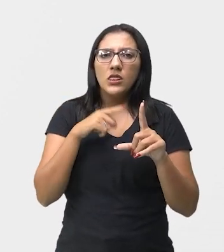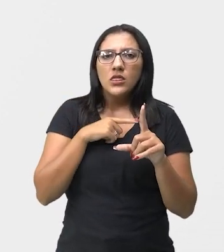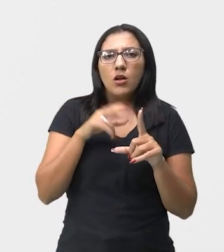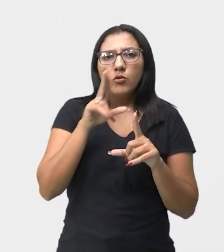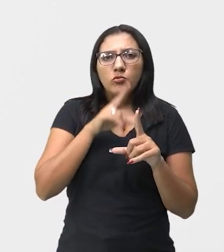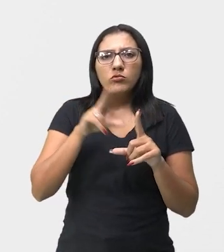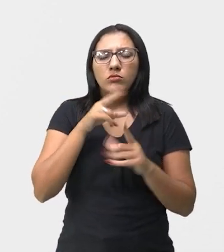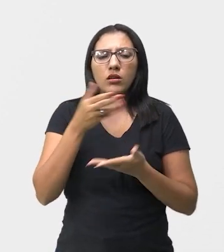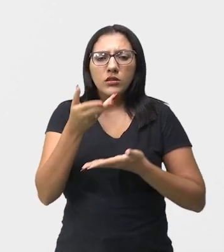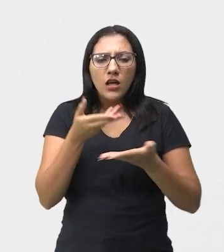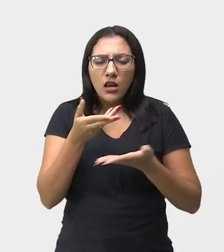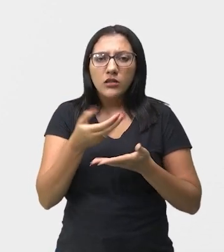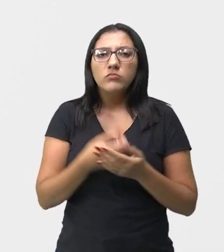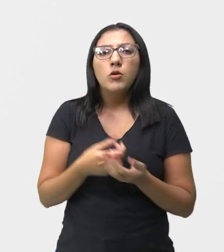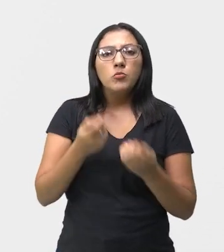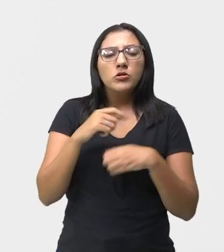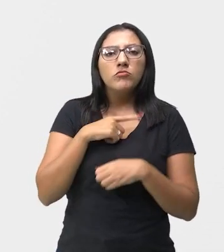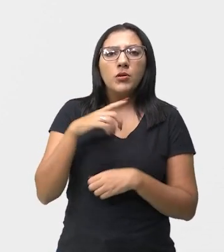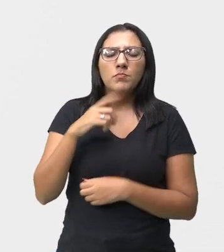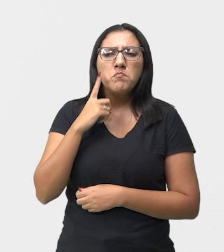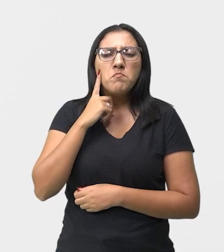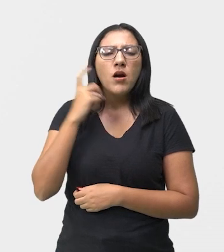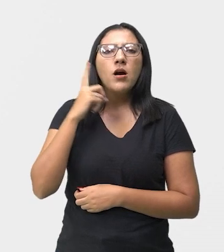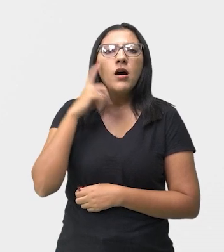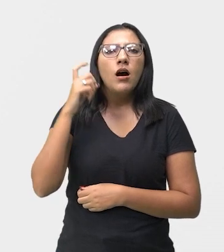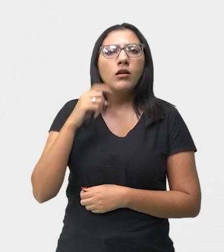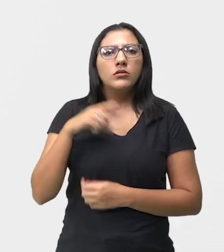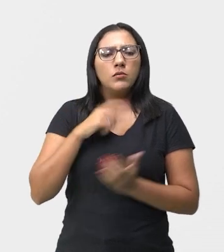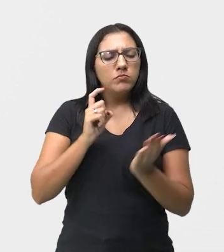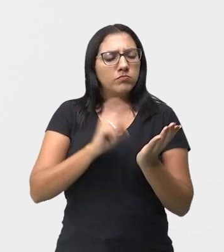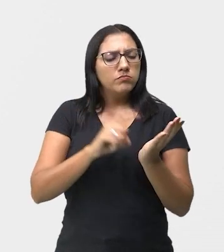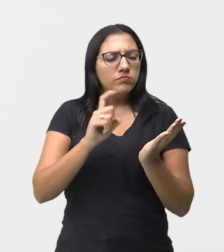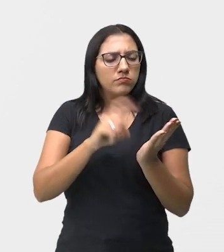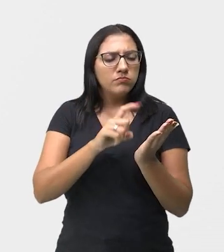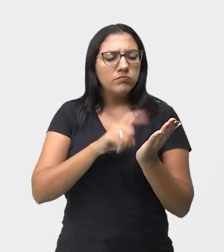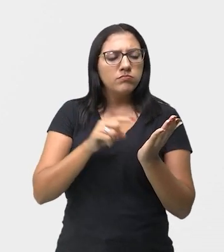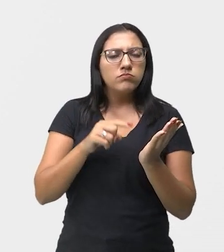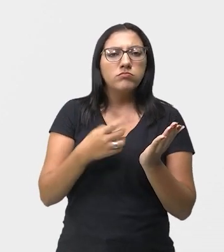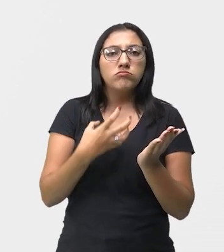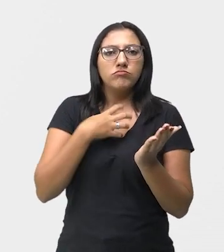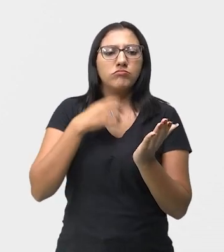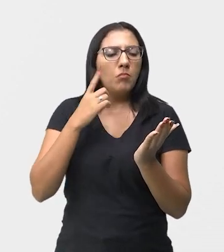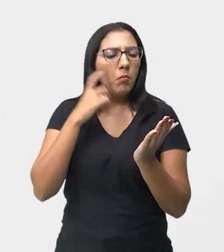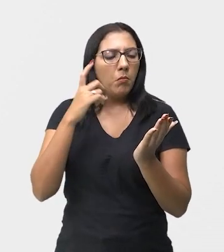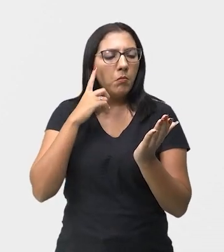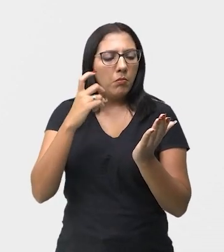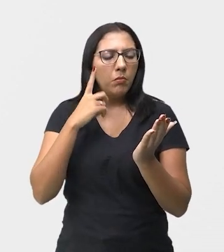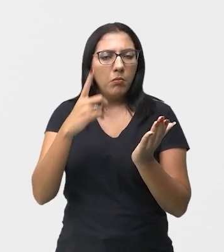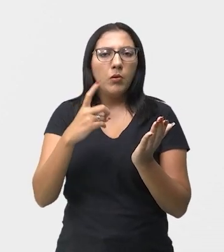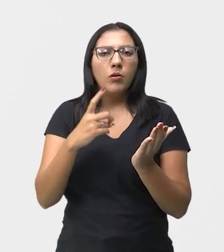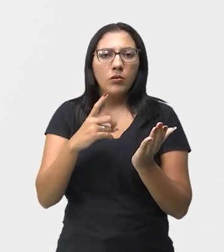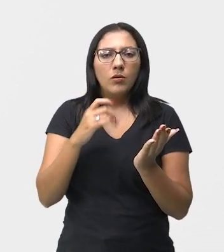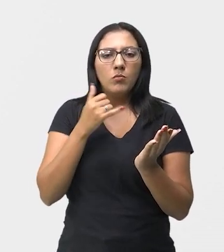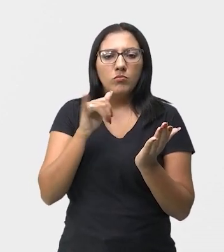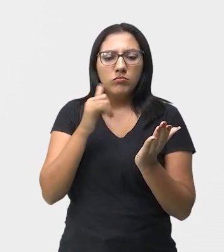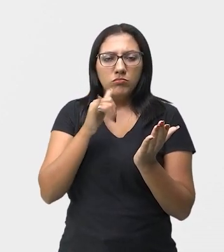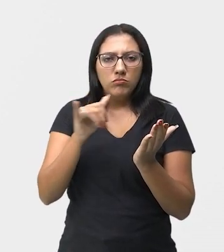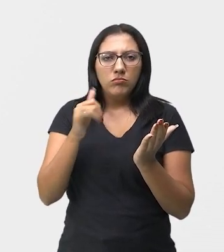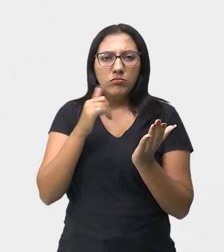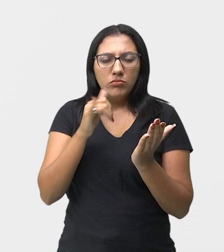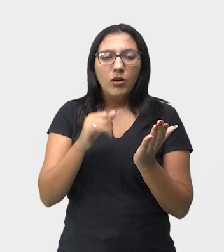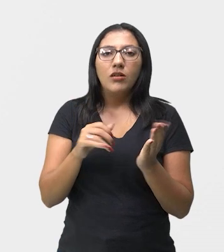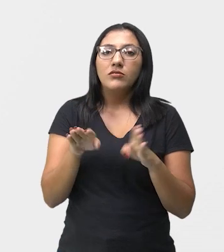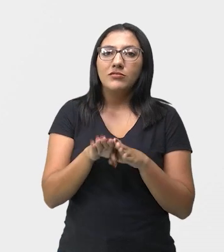em hiperlinks. Os hiperlinks que nós já estudamos em outras aulas desse módulo, né? Quando você clica em um hiperlink,